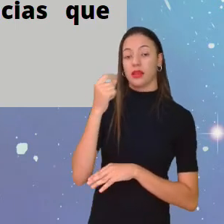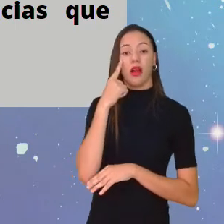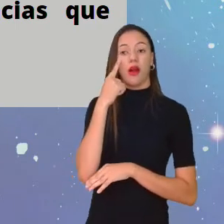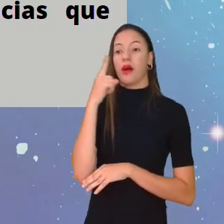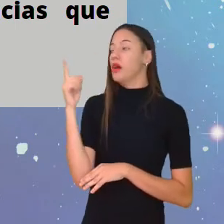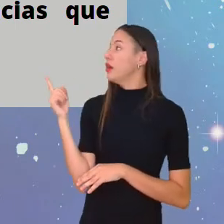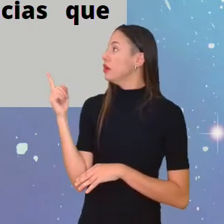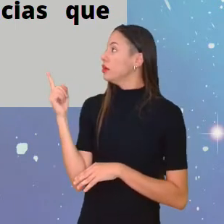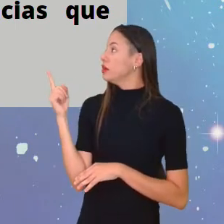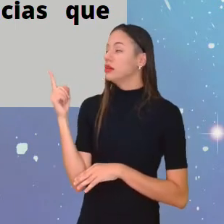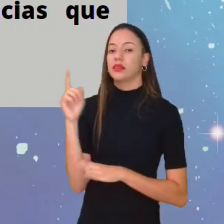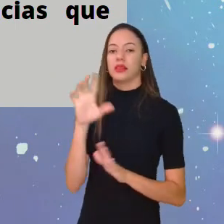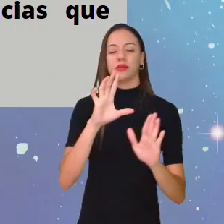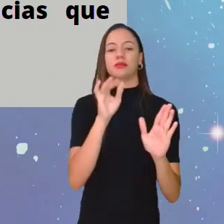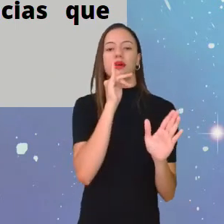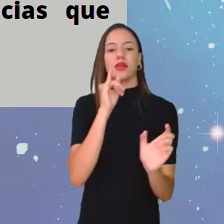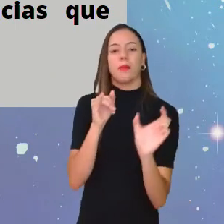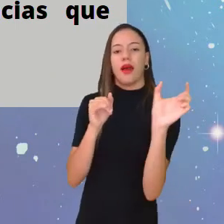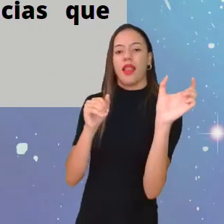ali, ó, download site,